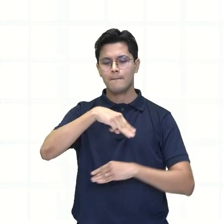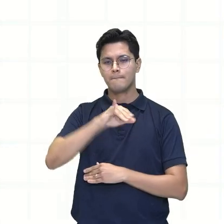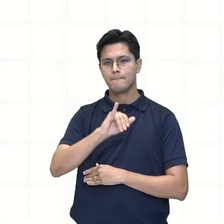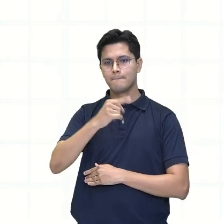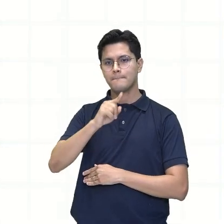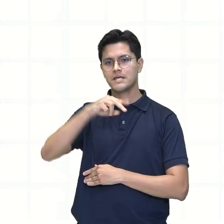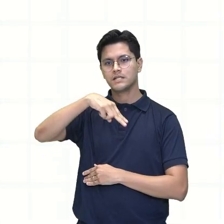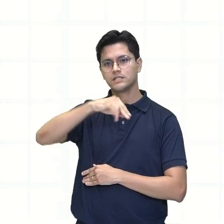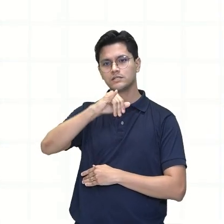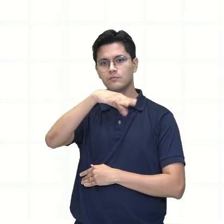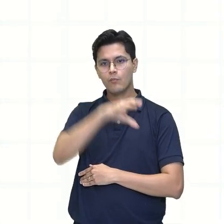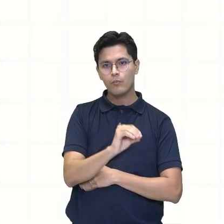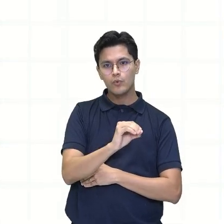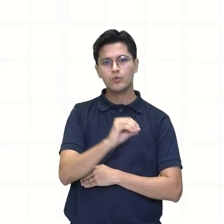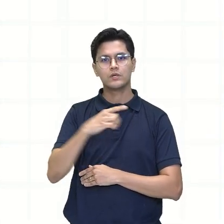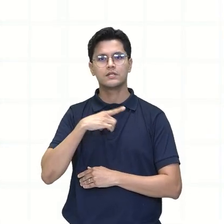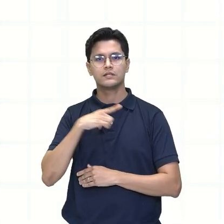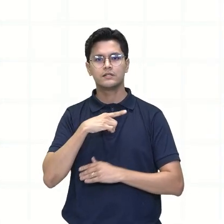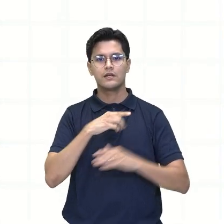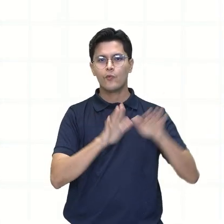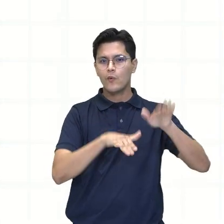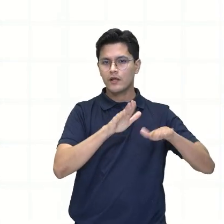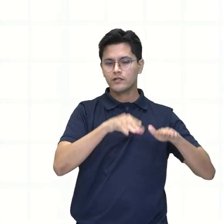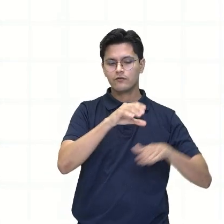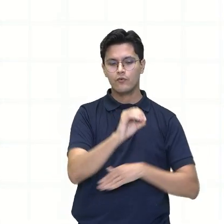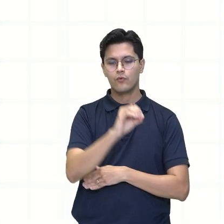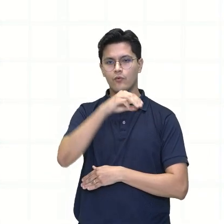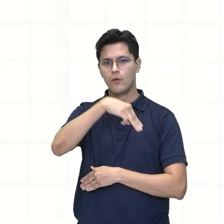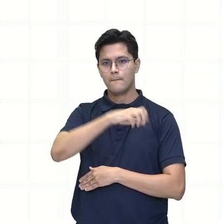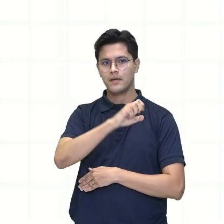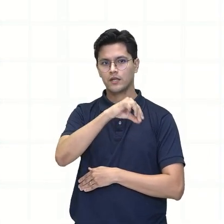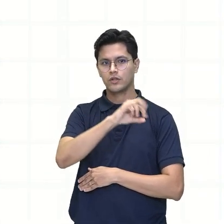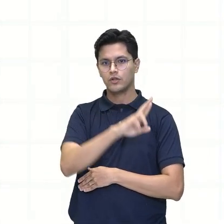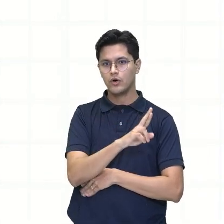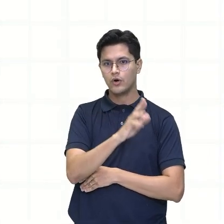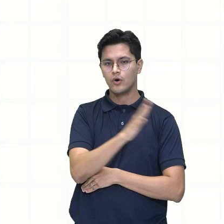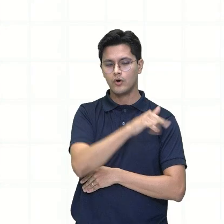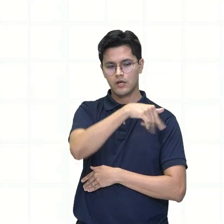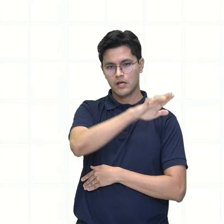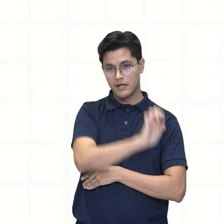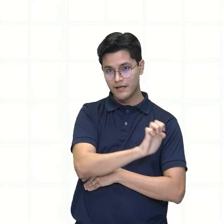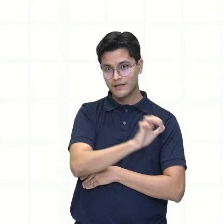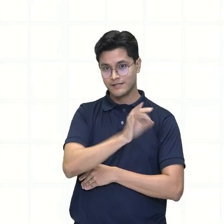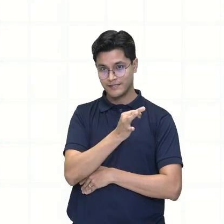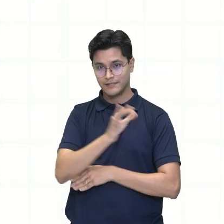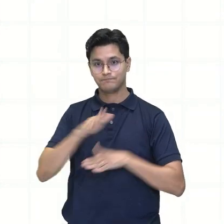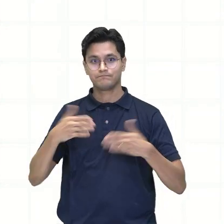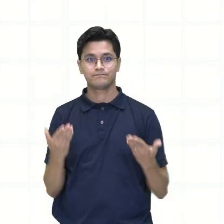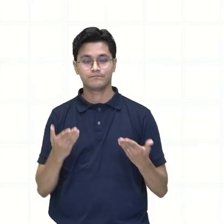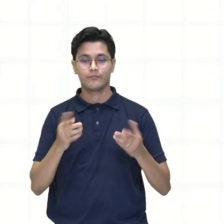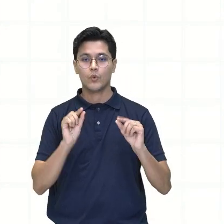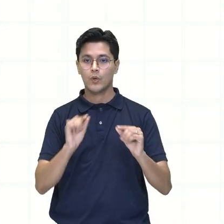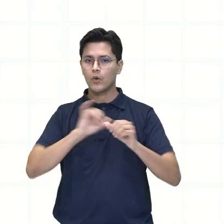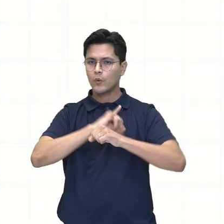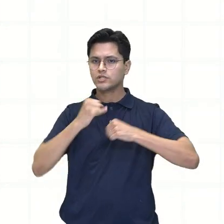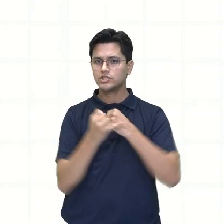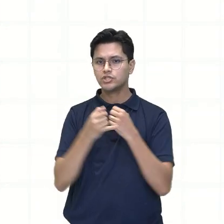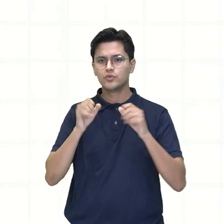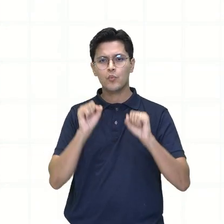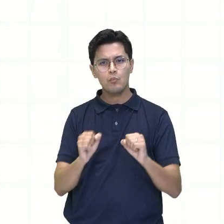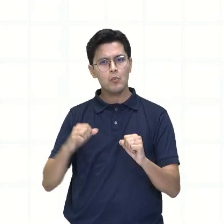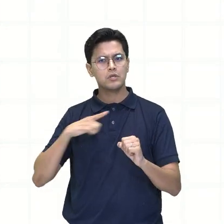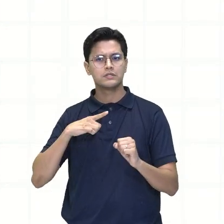quadro, certo? Vamos agora para mais um momento de atenção para os nossos adjetivos. O adjetivo pode apresentar